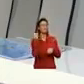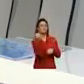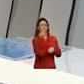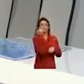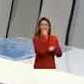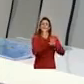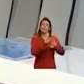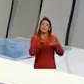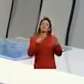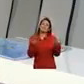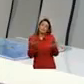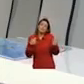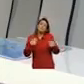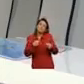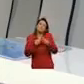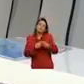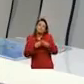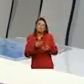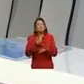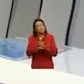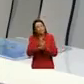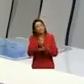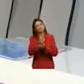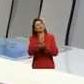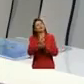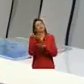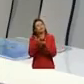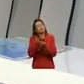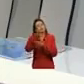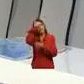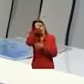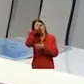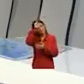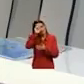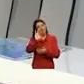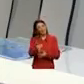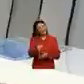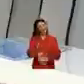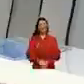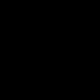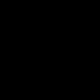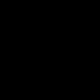a continuidade dos estudos de jovens e crianças mineiros da melhor forma possível.